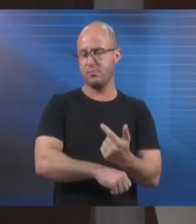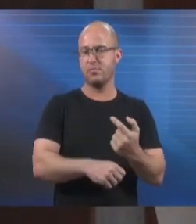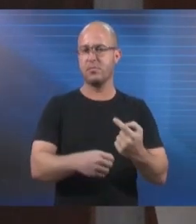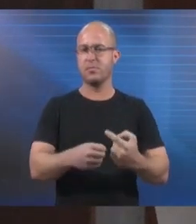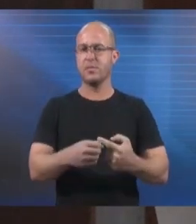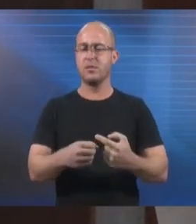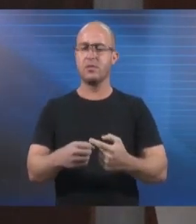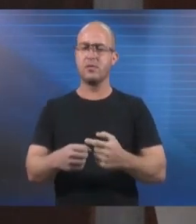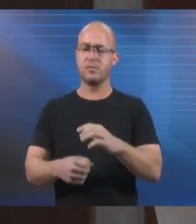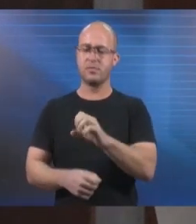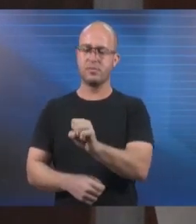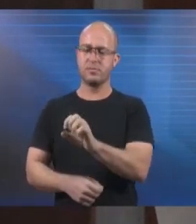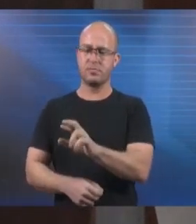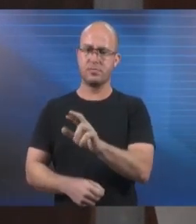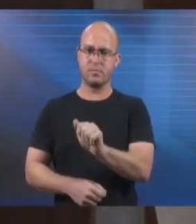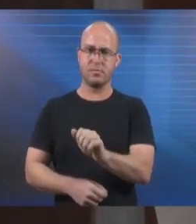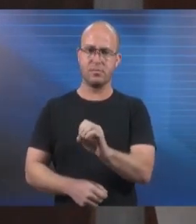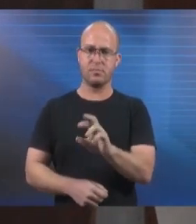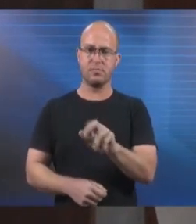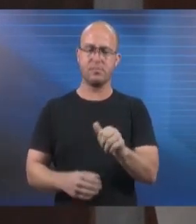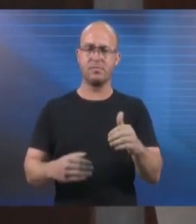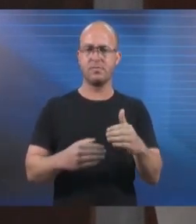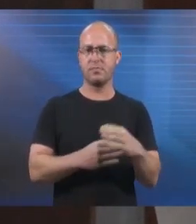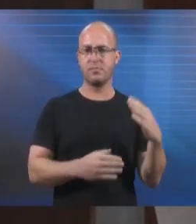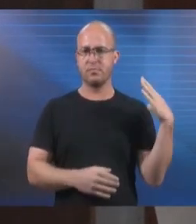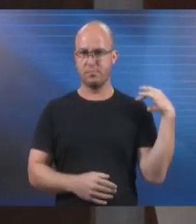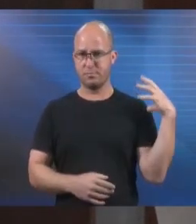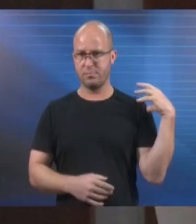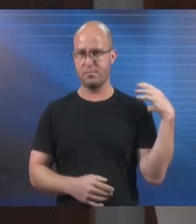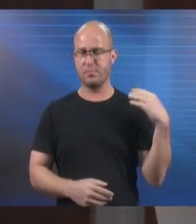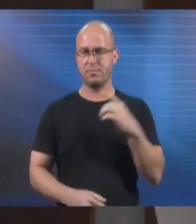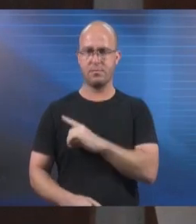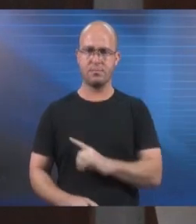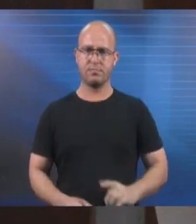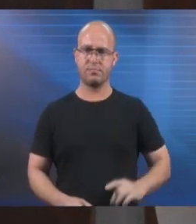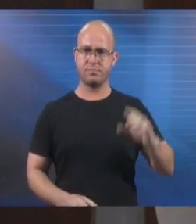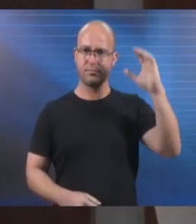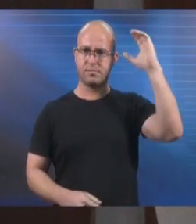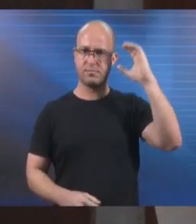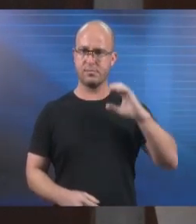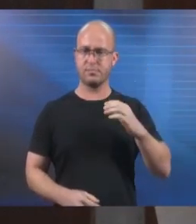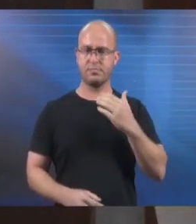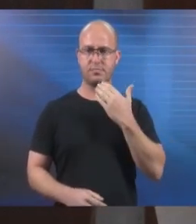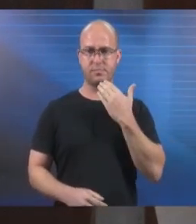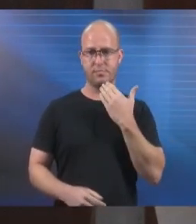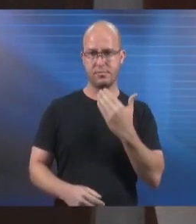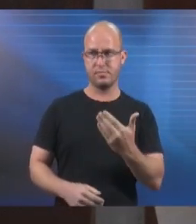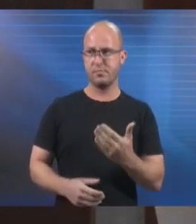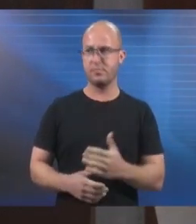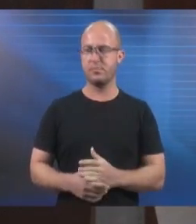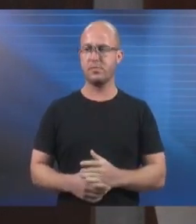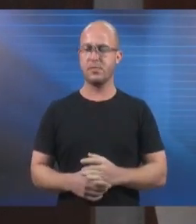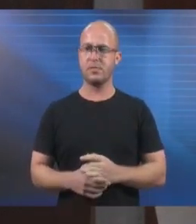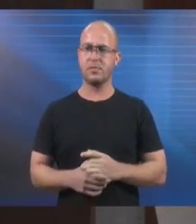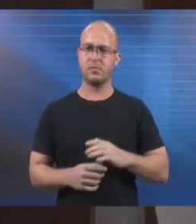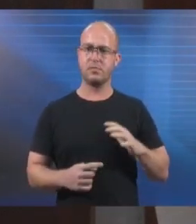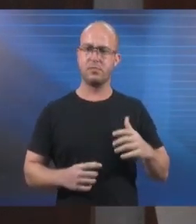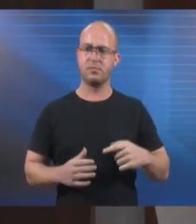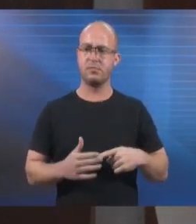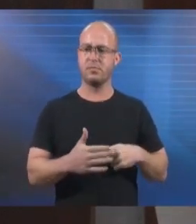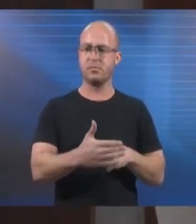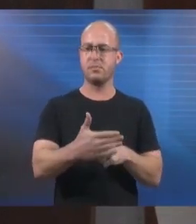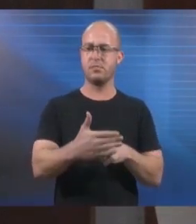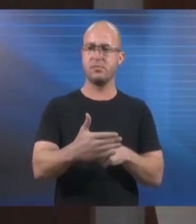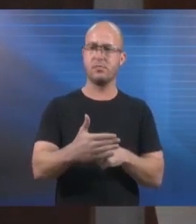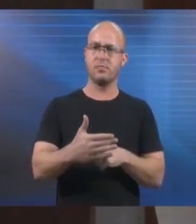Serro Corá ao município de anicos deputada Cristiane Dantas requerimento apuração de denúncias de tratamento indevido